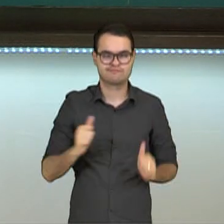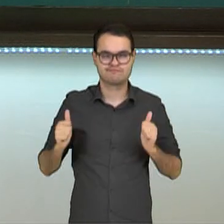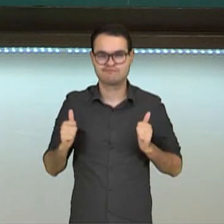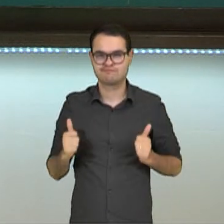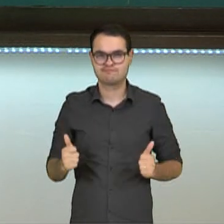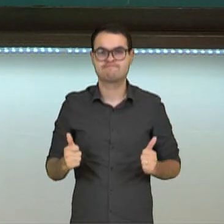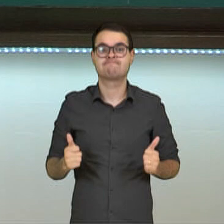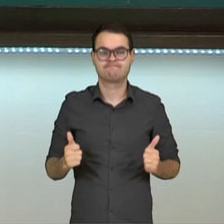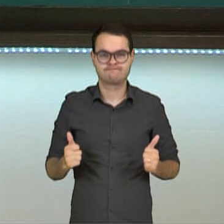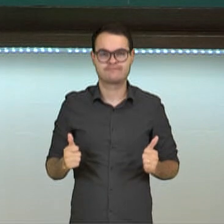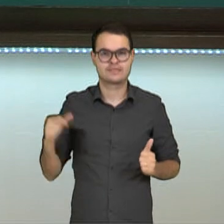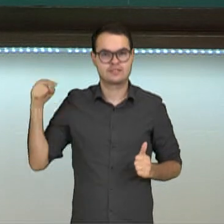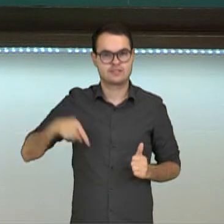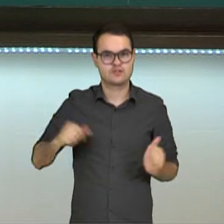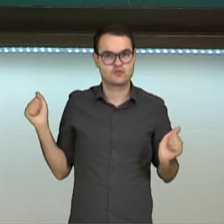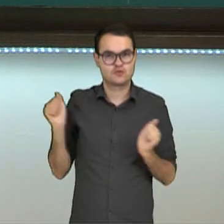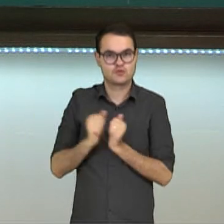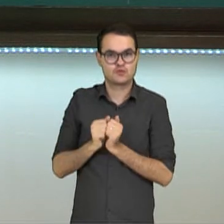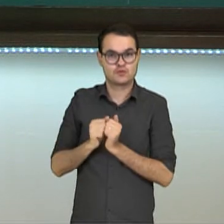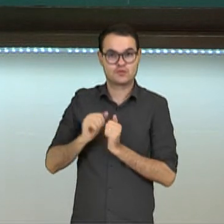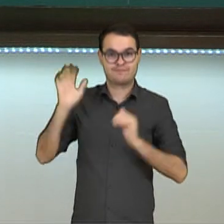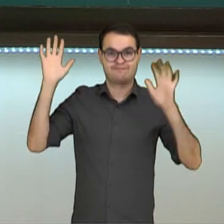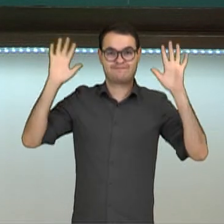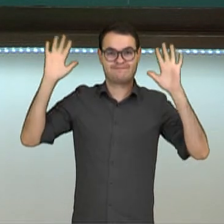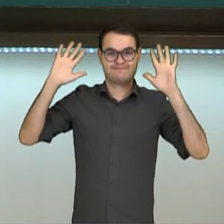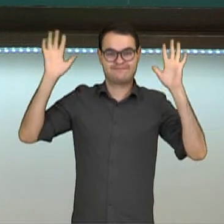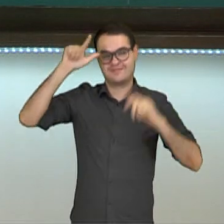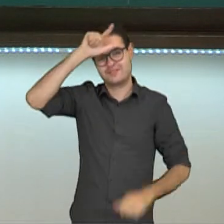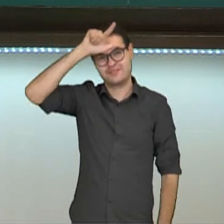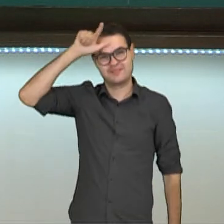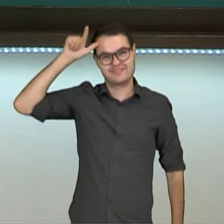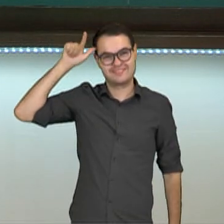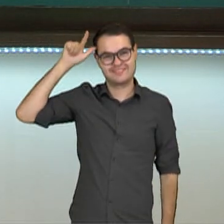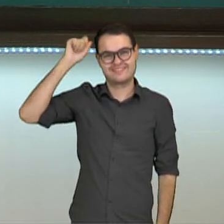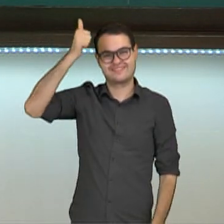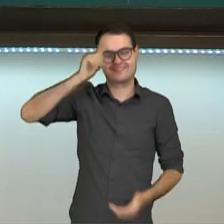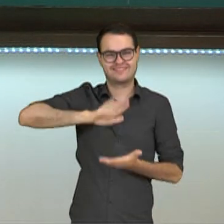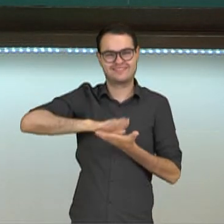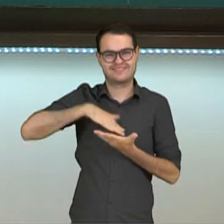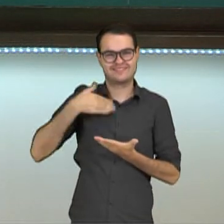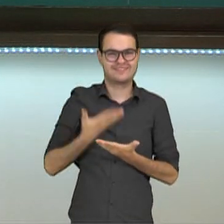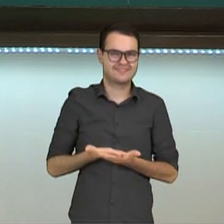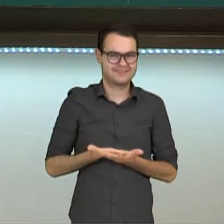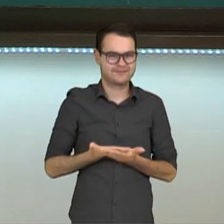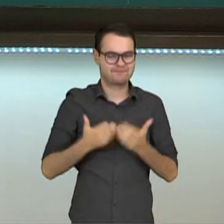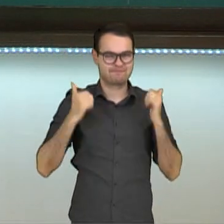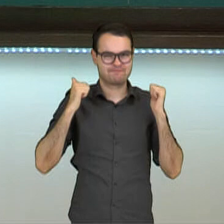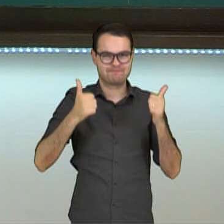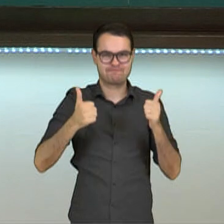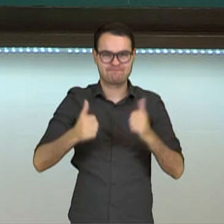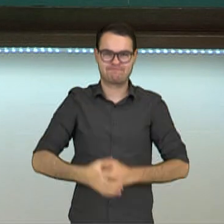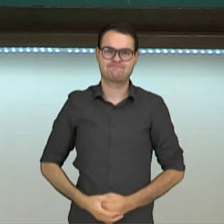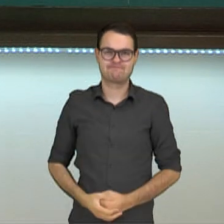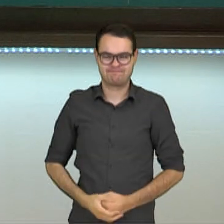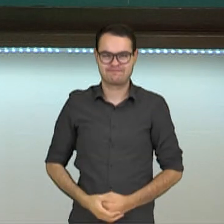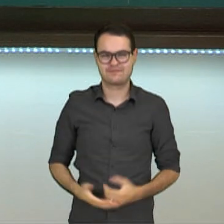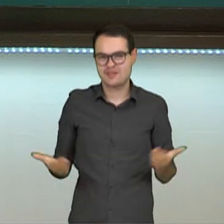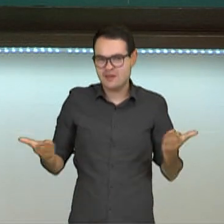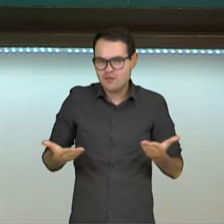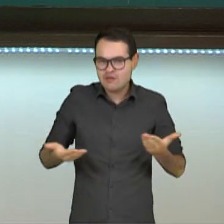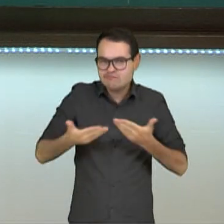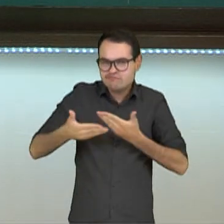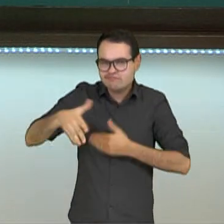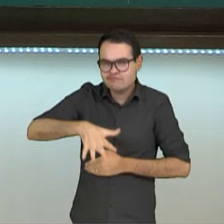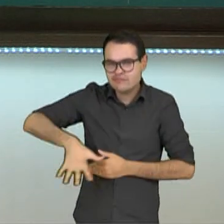certo? E aqui, quem está aqui bem do ladinho de vocês é o Luiz, o intérprete, tá bom? Vamos à nossa área de estudo de hoje,